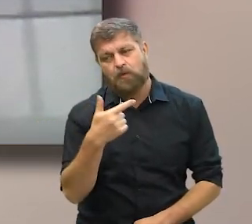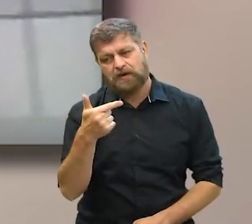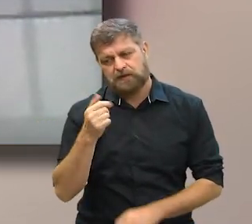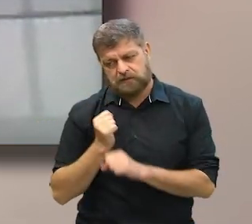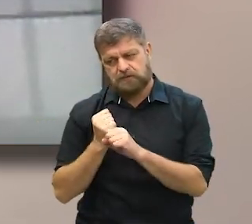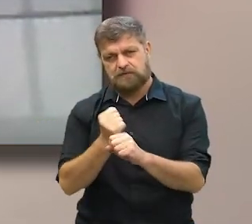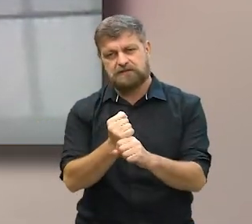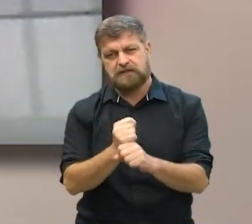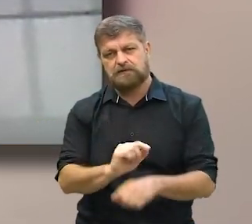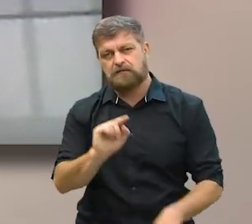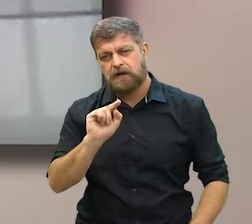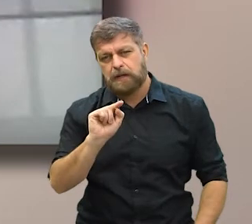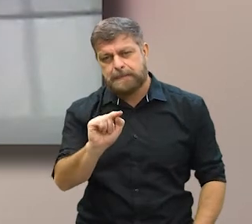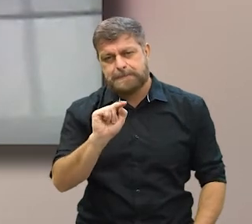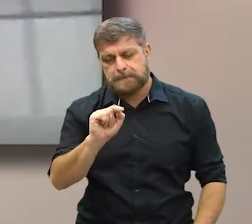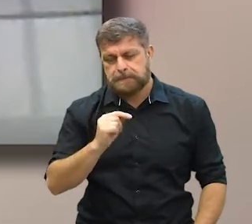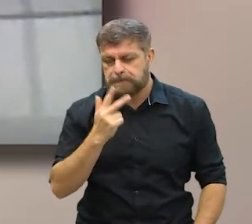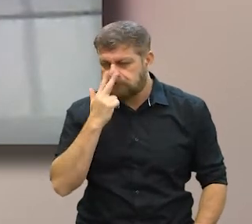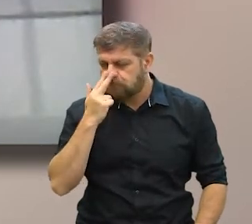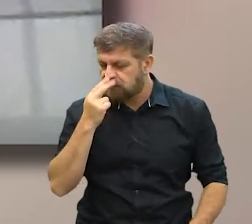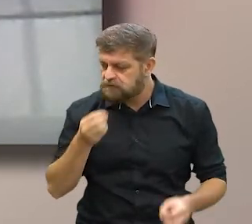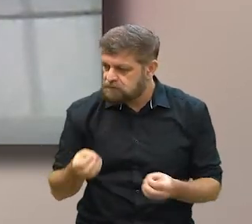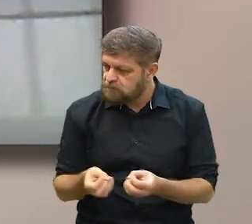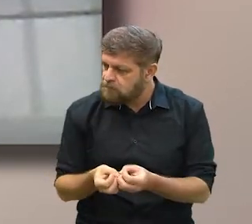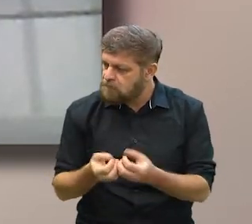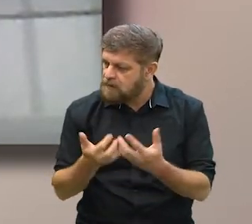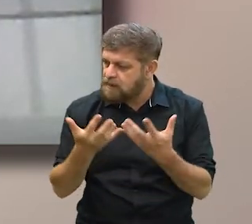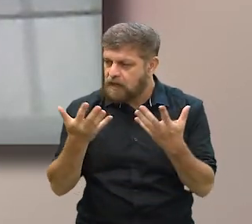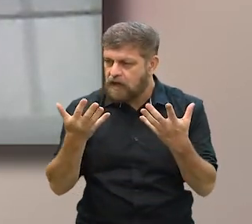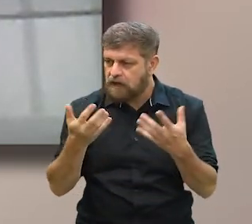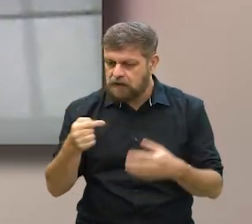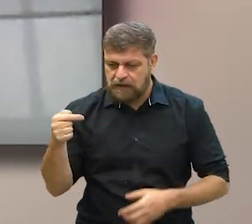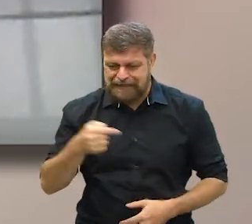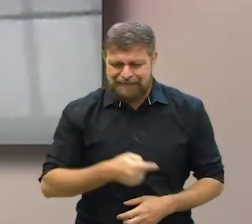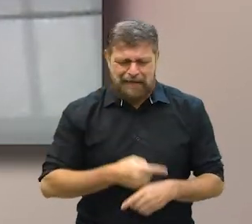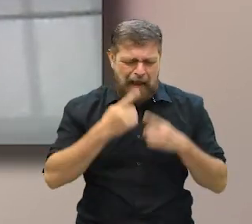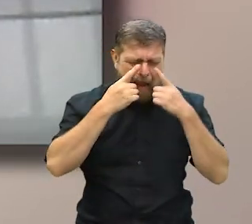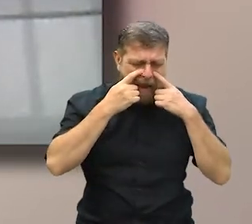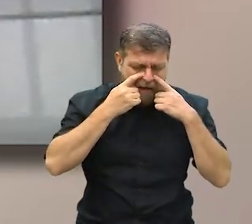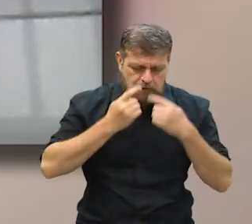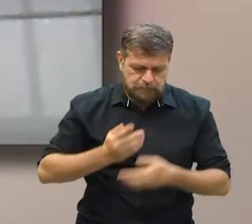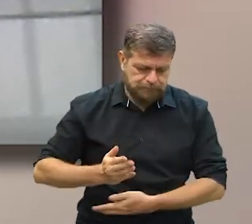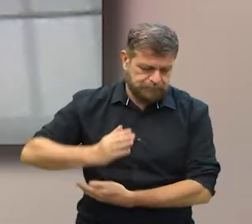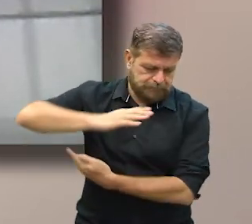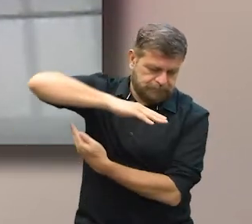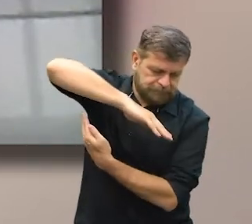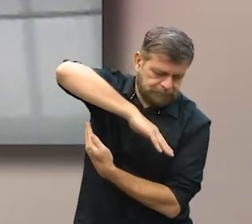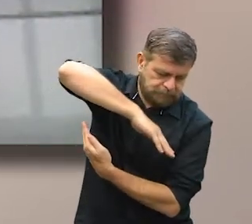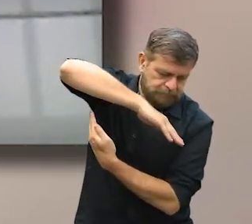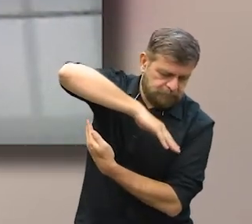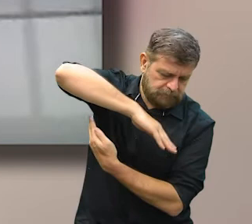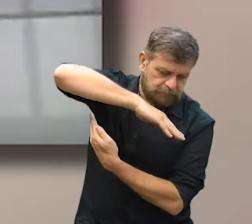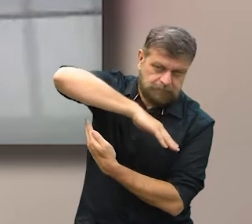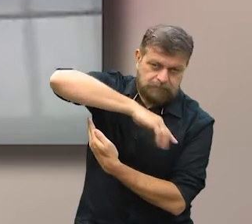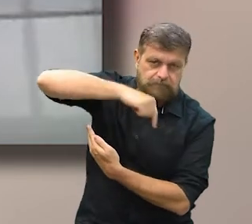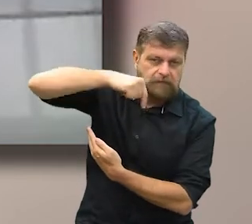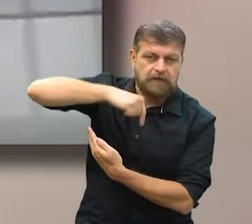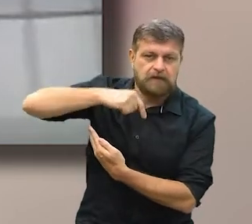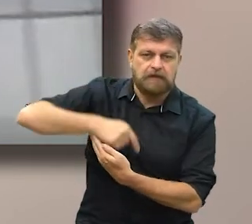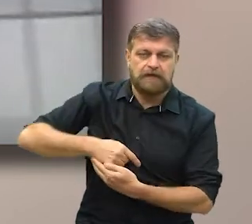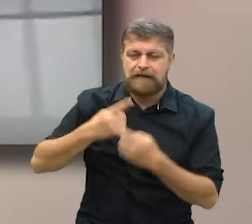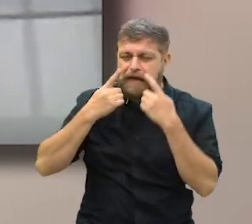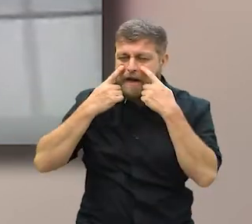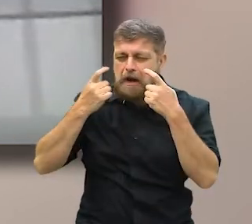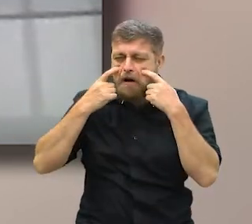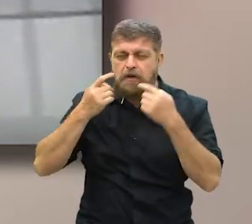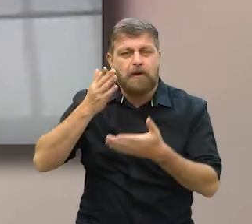eu tenho 42 anos de pediatria, é que é mágico. Ela fala assim, nossa, parece mágico, doutora. Bota de barriguinha